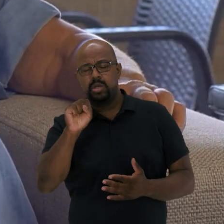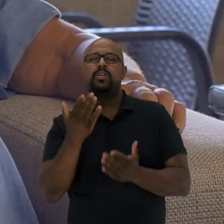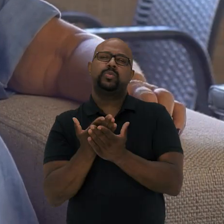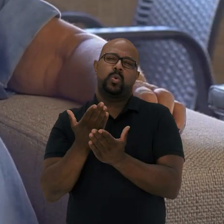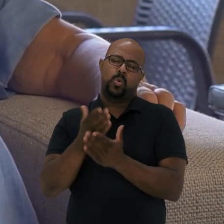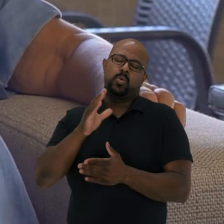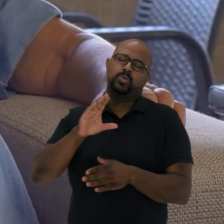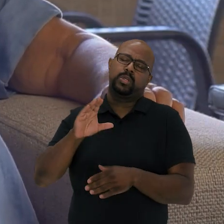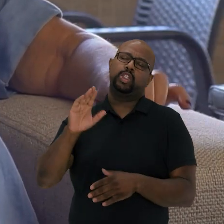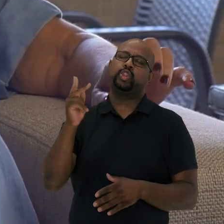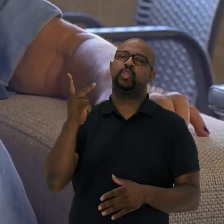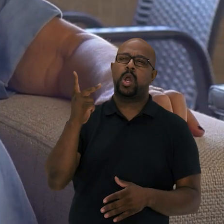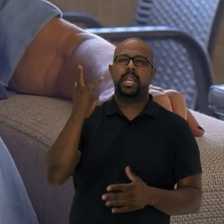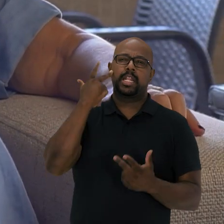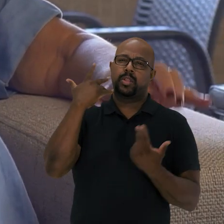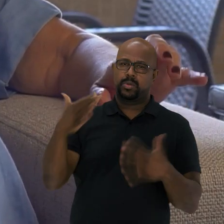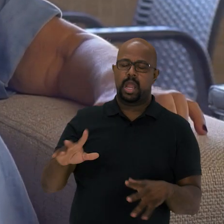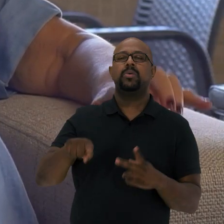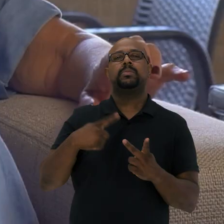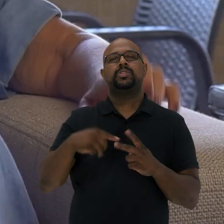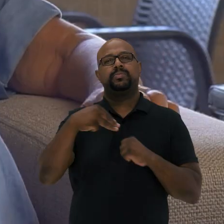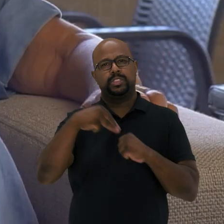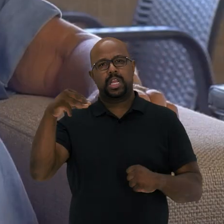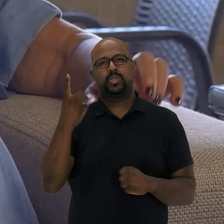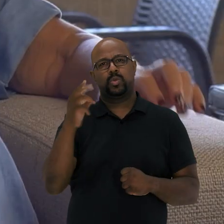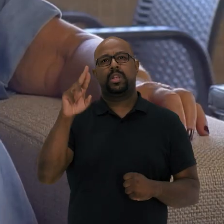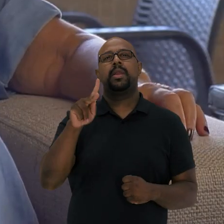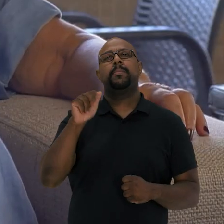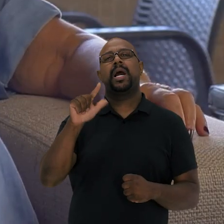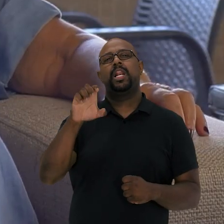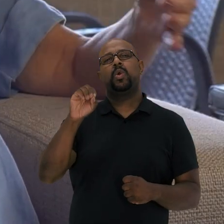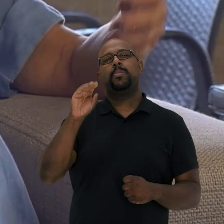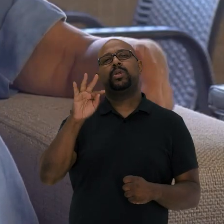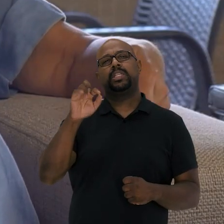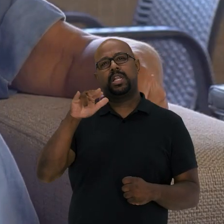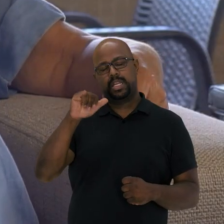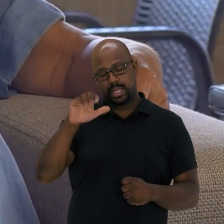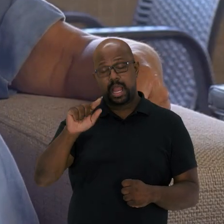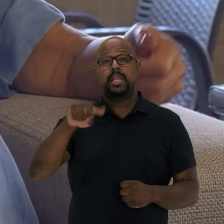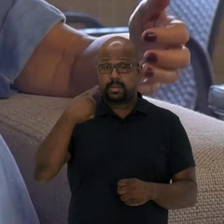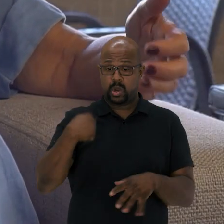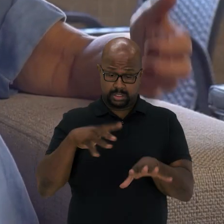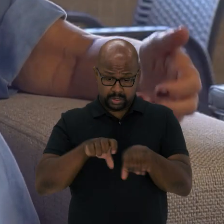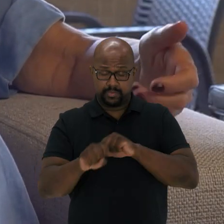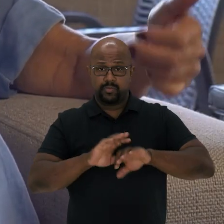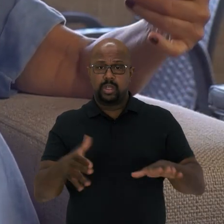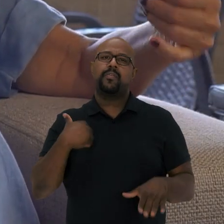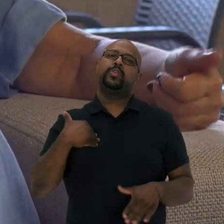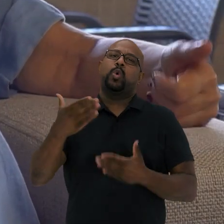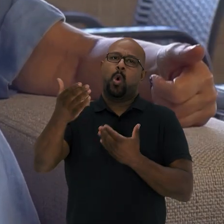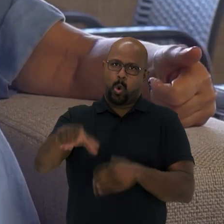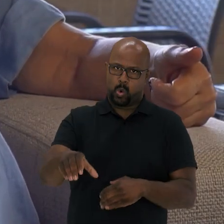História Natural. Depois eu fiz o mestrado e doutorado em Paleobotânica. Logo depois de acabar a minha formação, eu